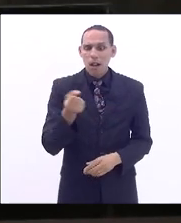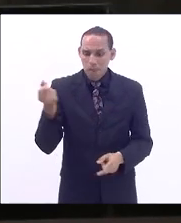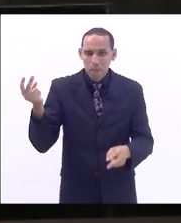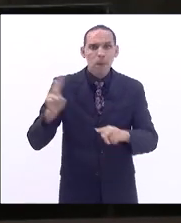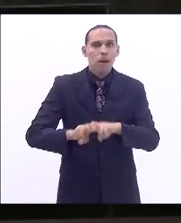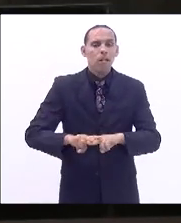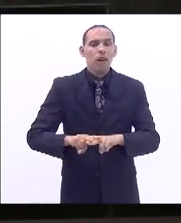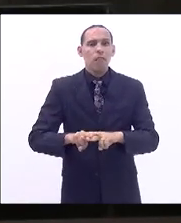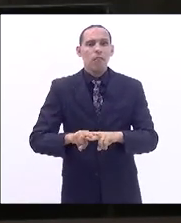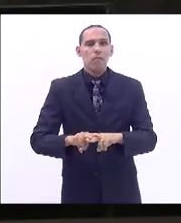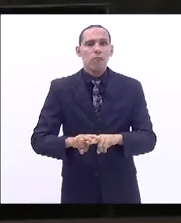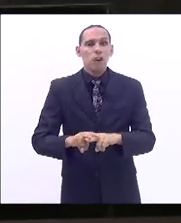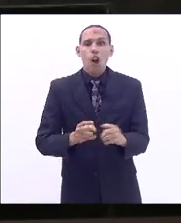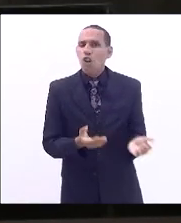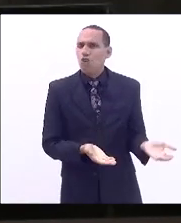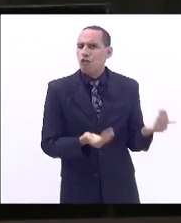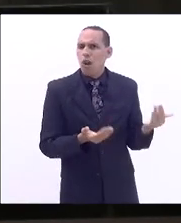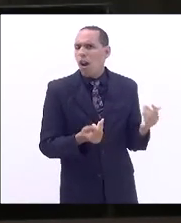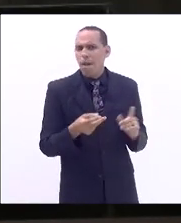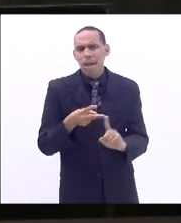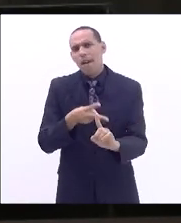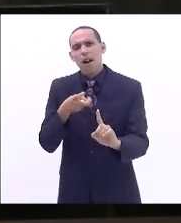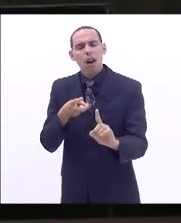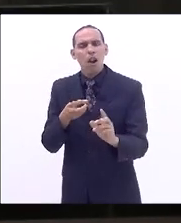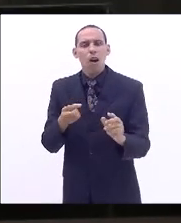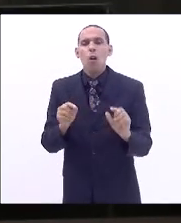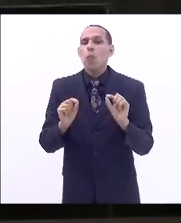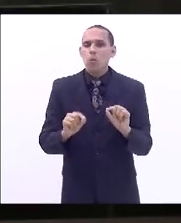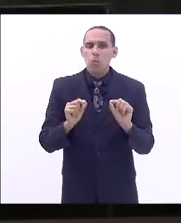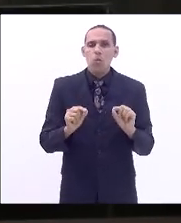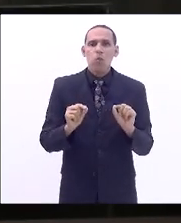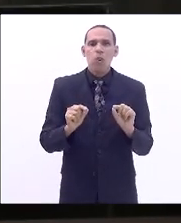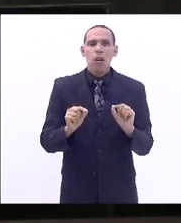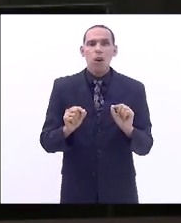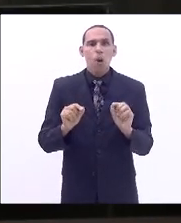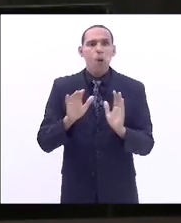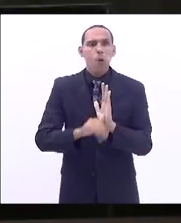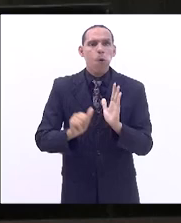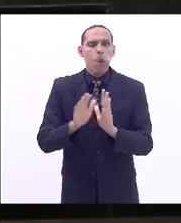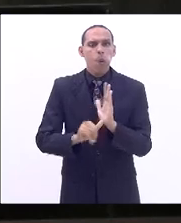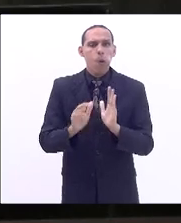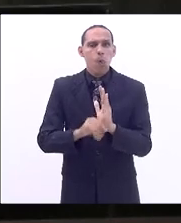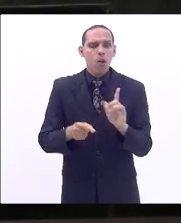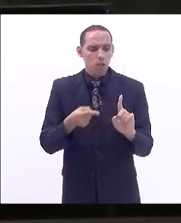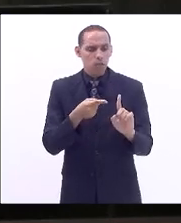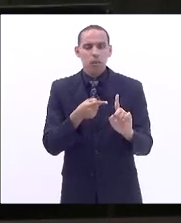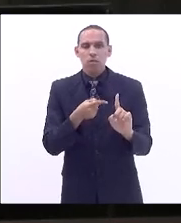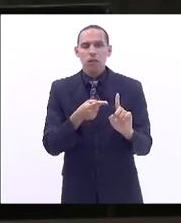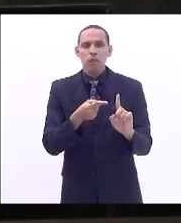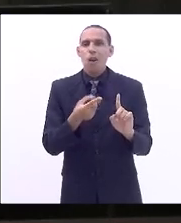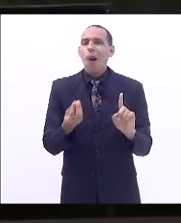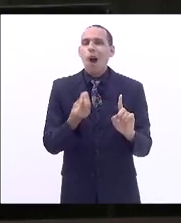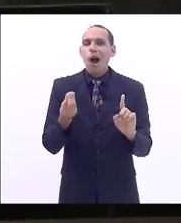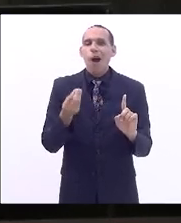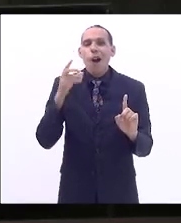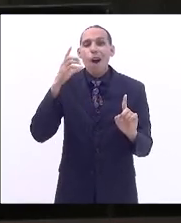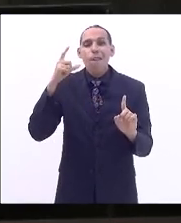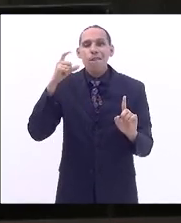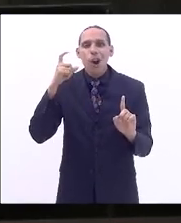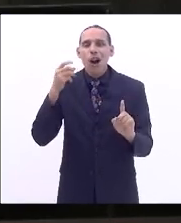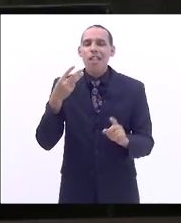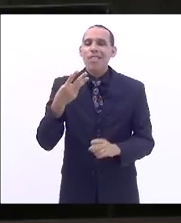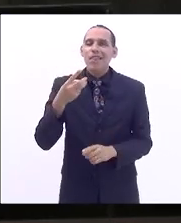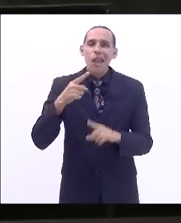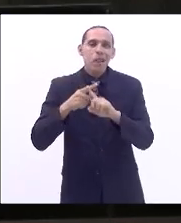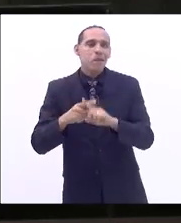voz de prisão o jovem fora reconhecido como autor de um roubo por meio de uma foto 3 por